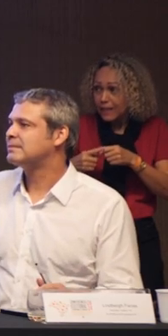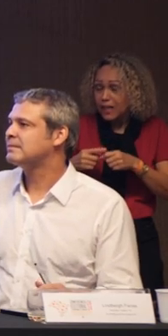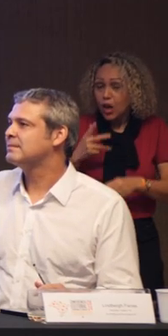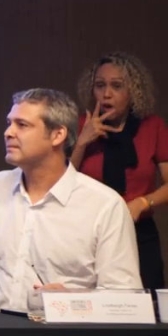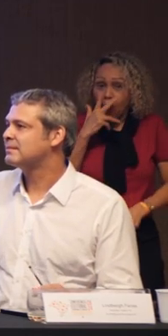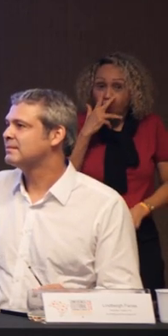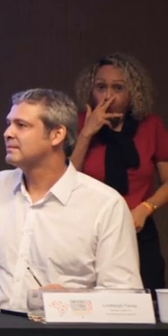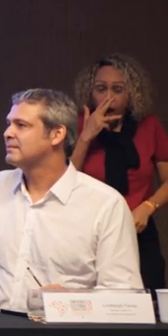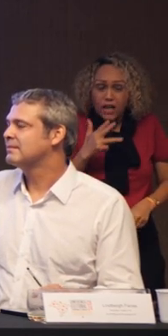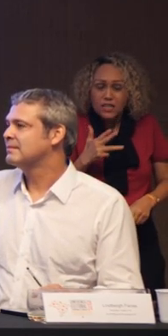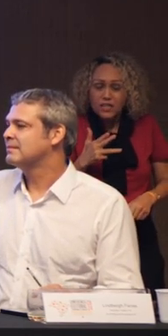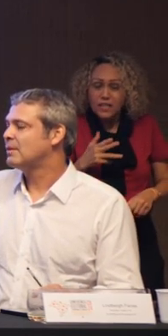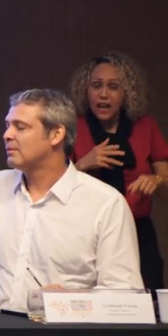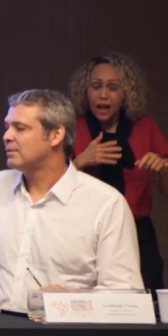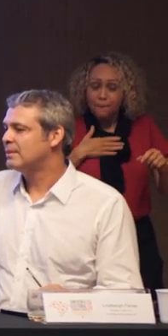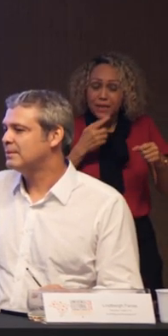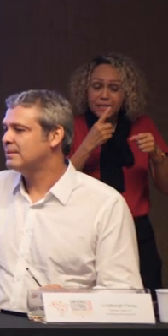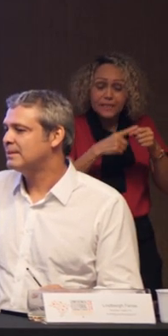que o povo grita PT.